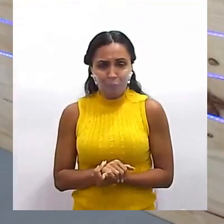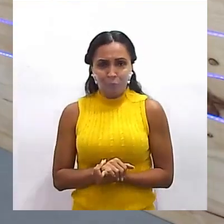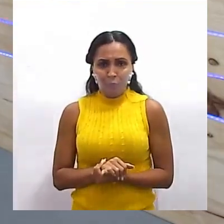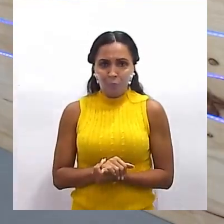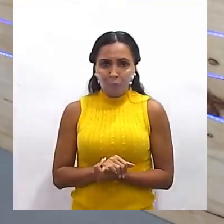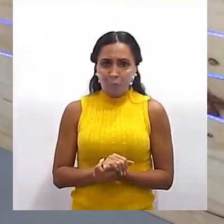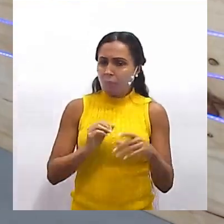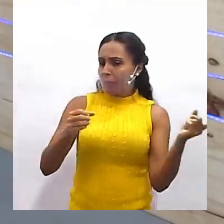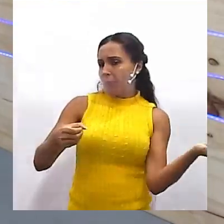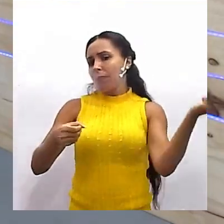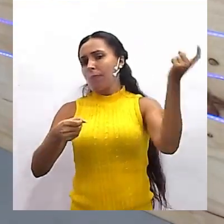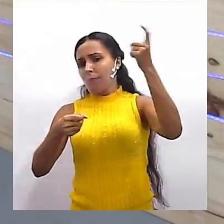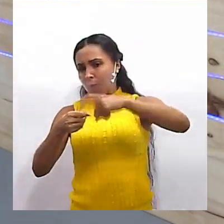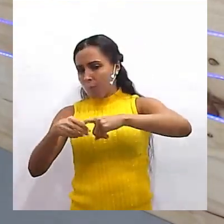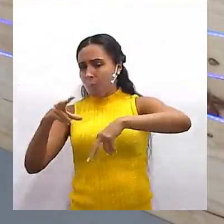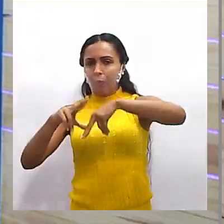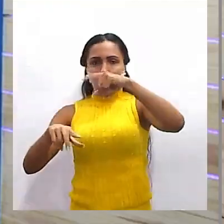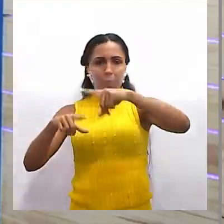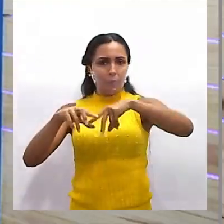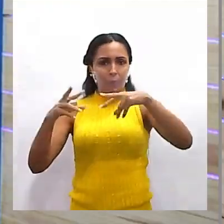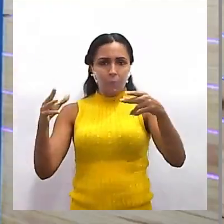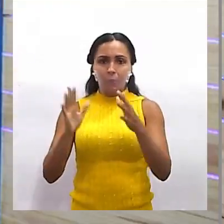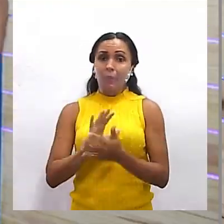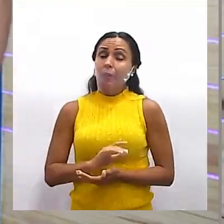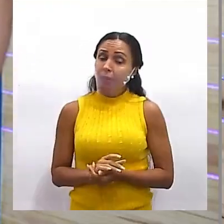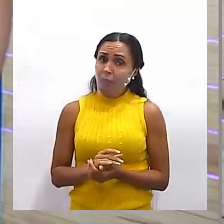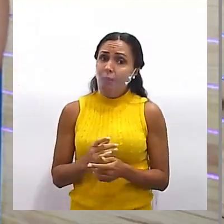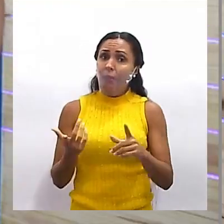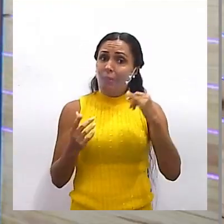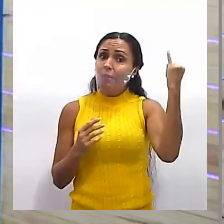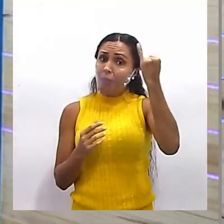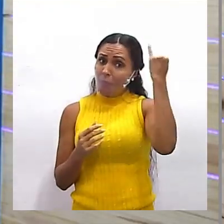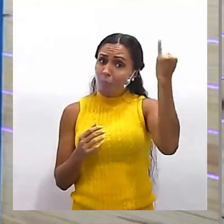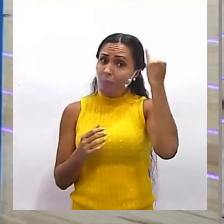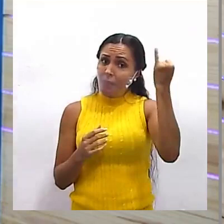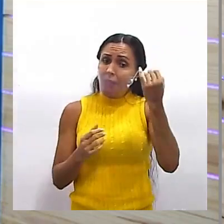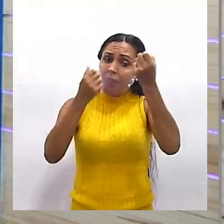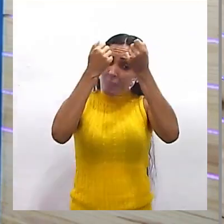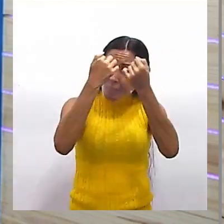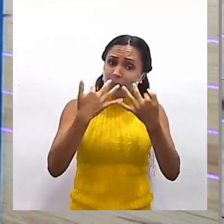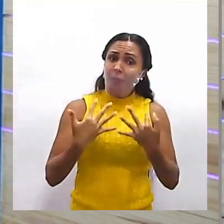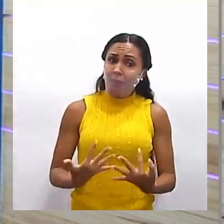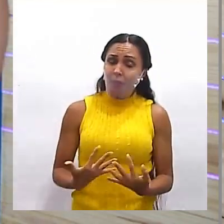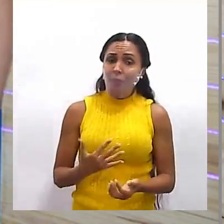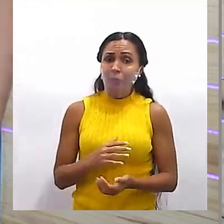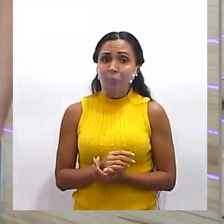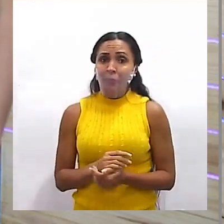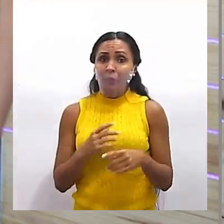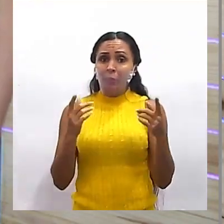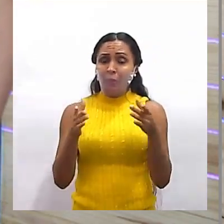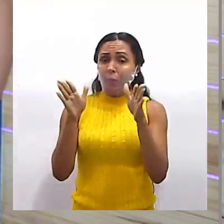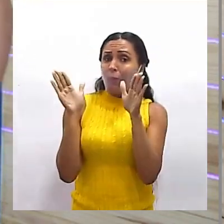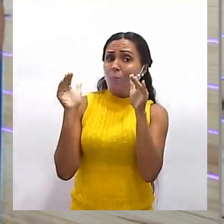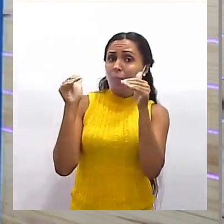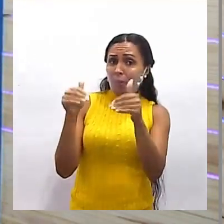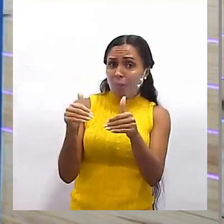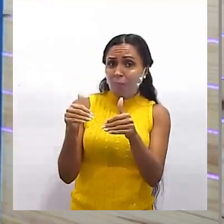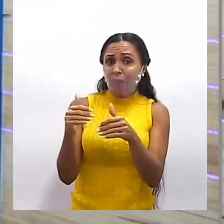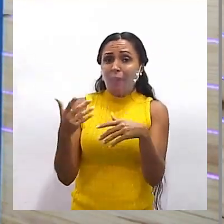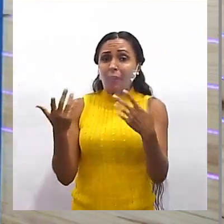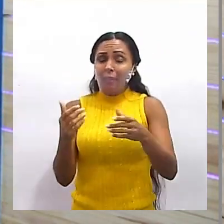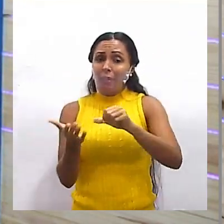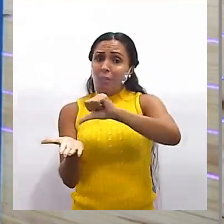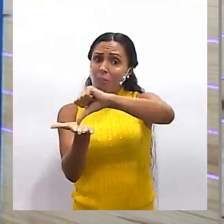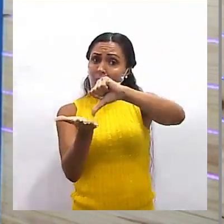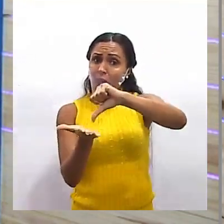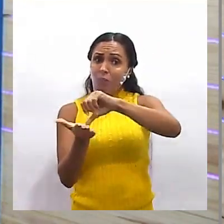a carreta toda. Então, é muito importante isso que você está falando, porque enfatizar bem que o setor de qualidade